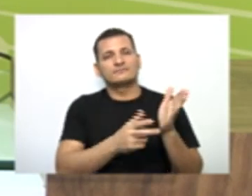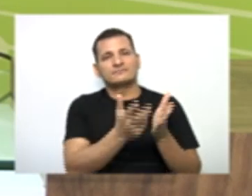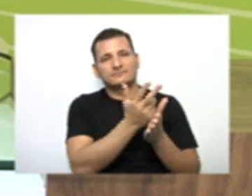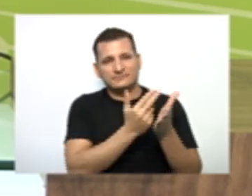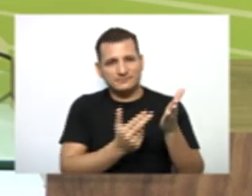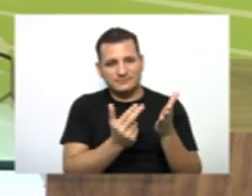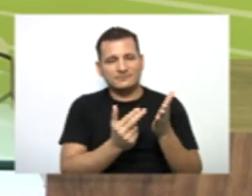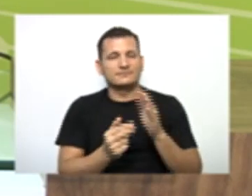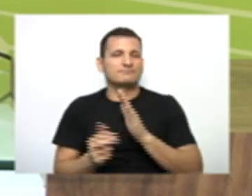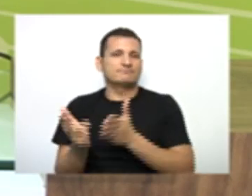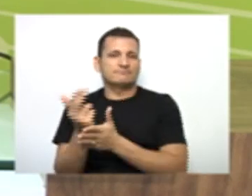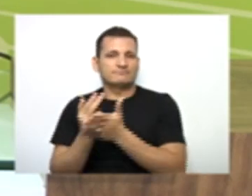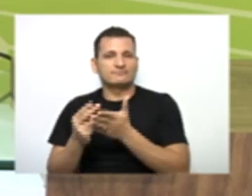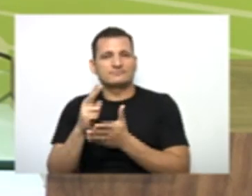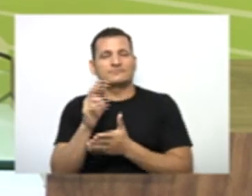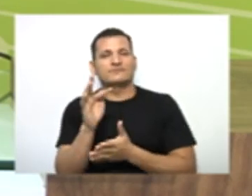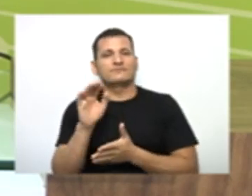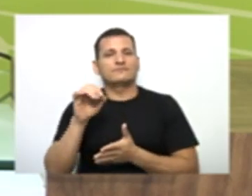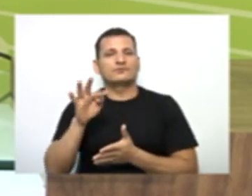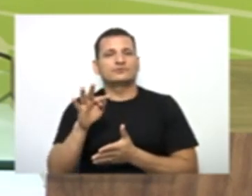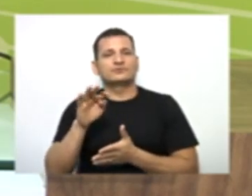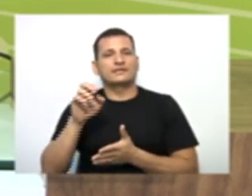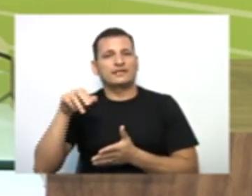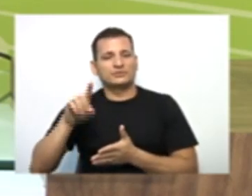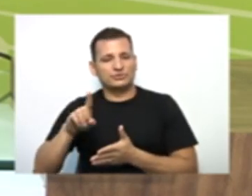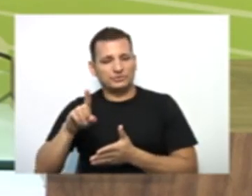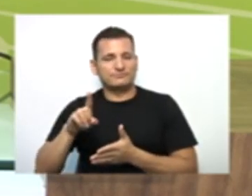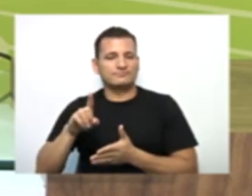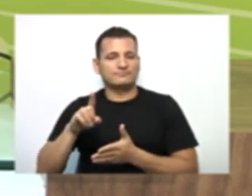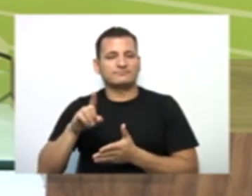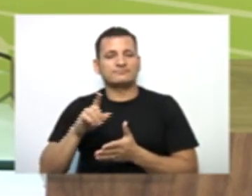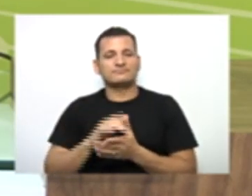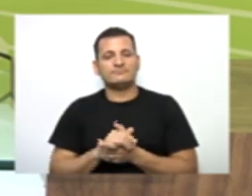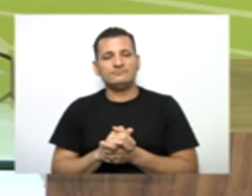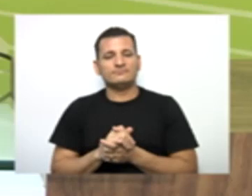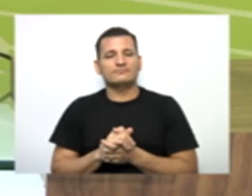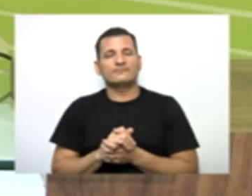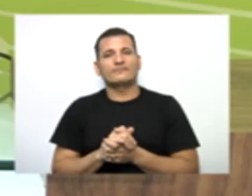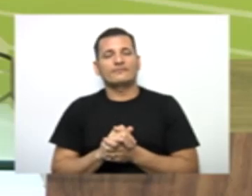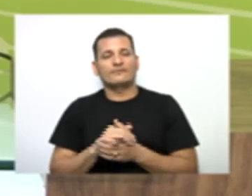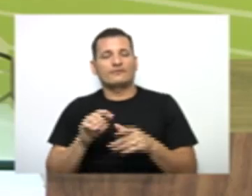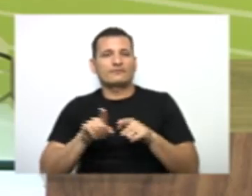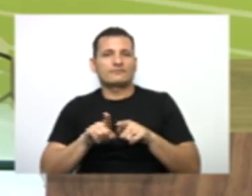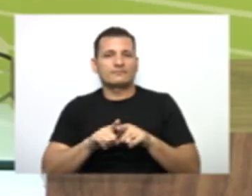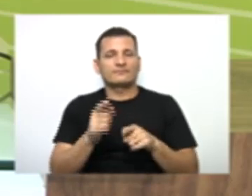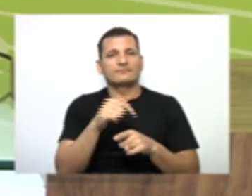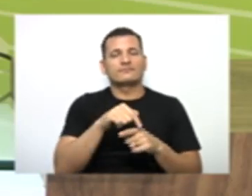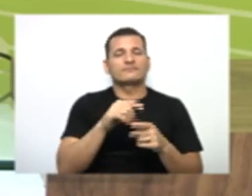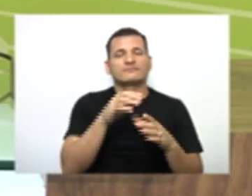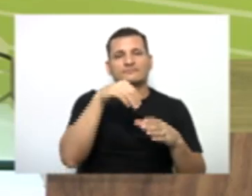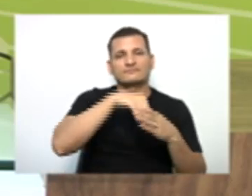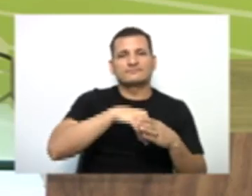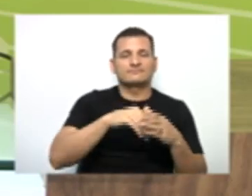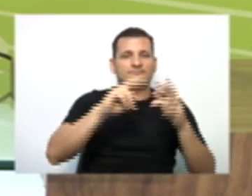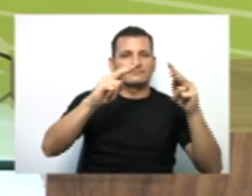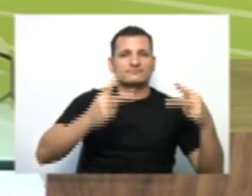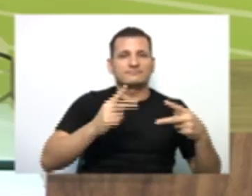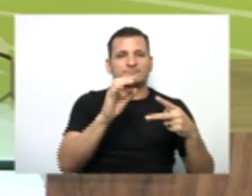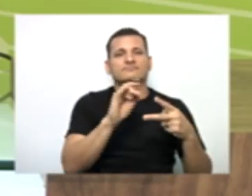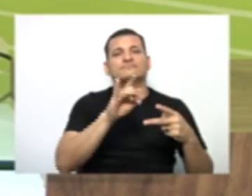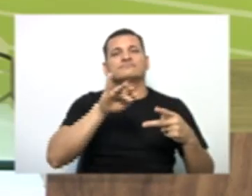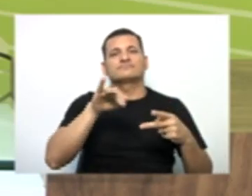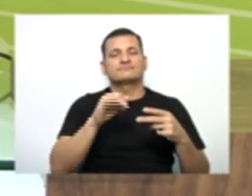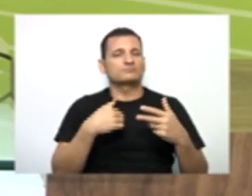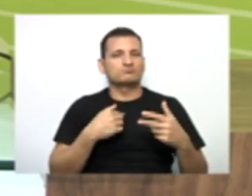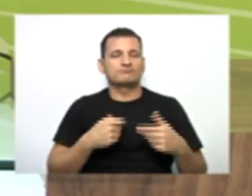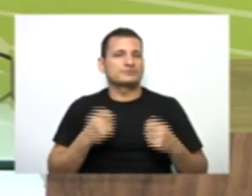e também o front-end. É o cara que cuida da parte frontal do site, que é a parte da cara do site, e o cara que cuida do núcleo do site. Então não dá para fazer